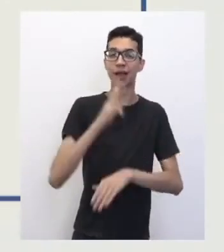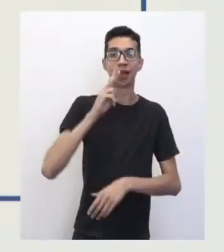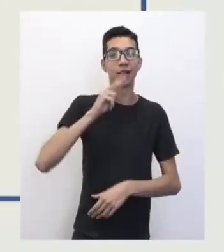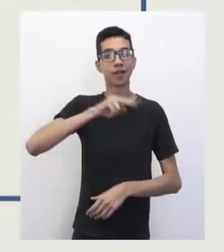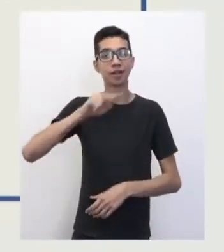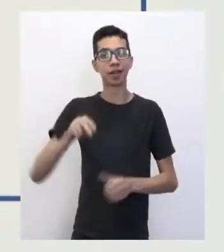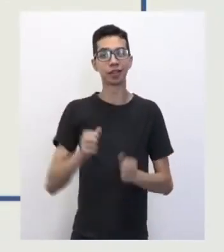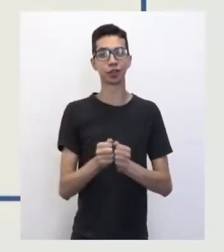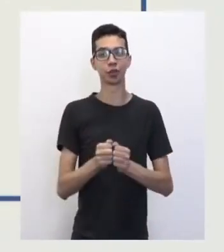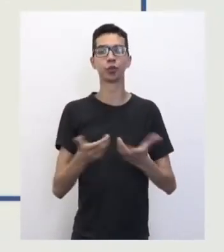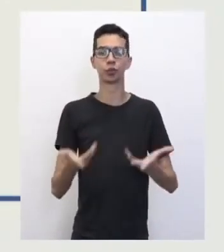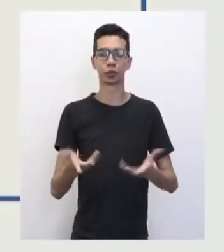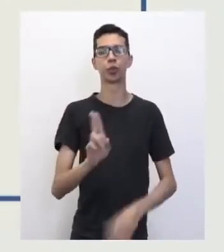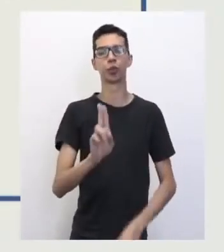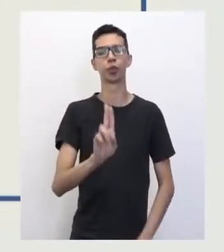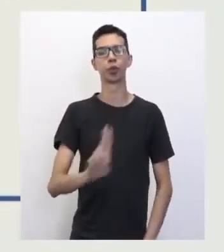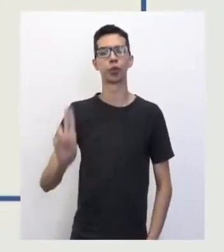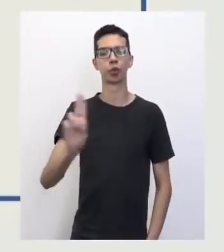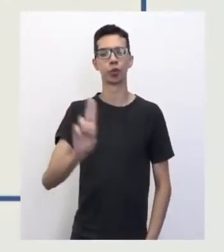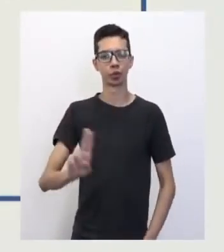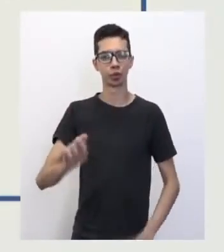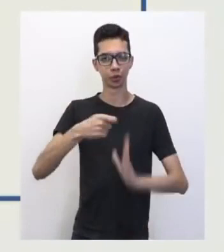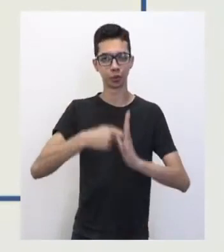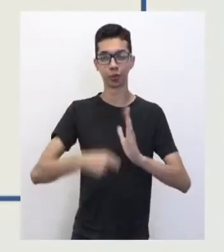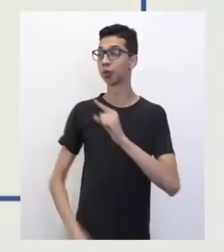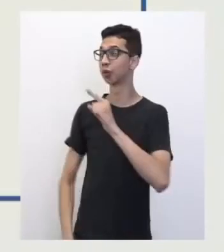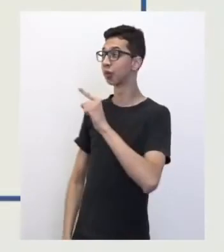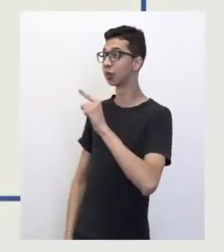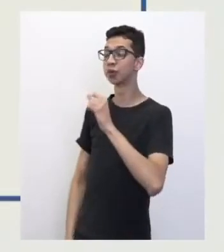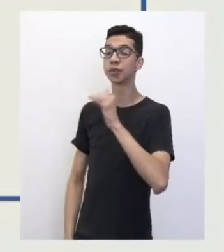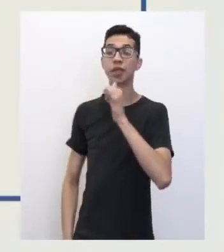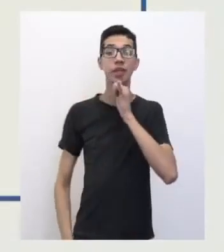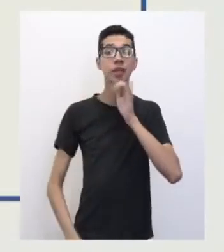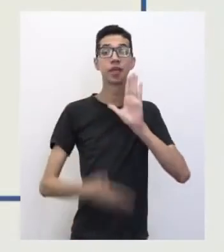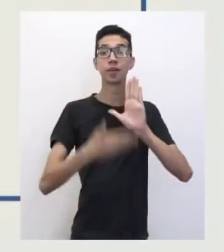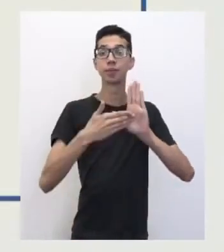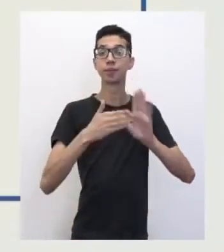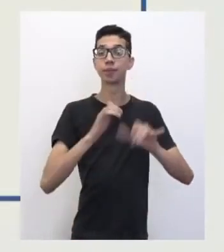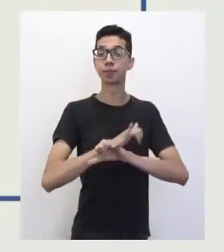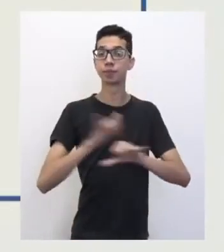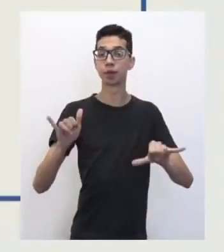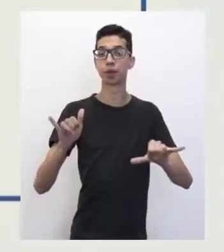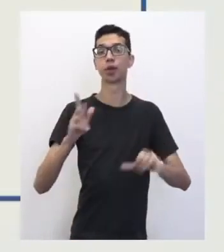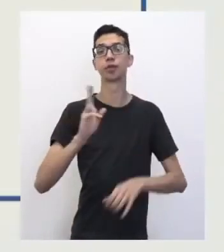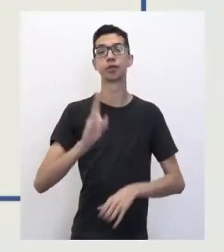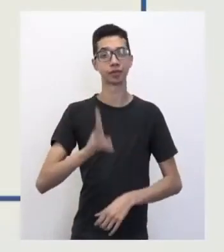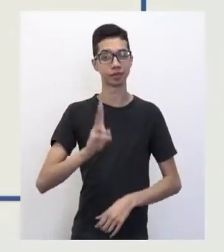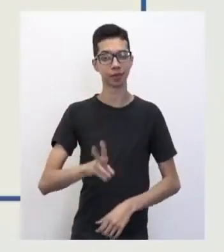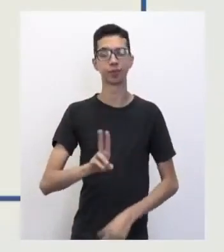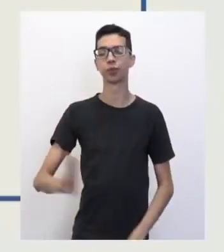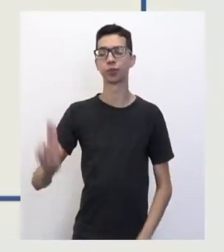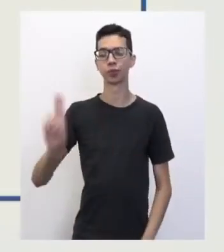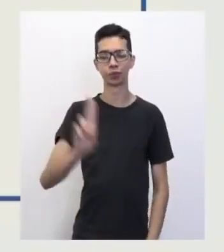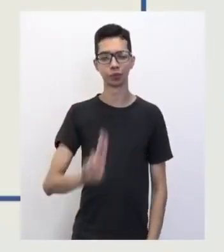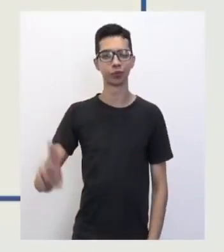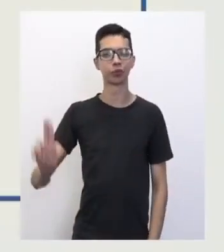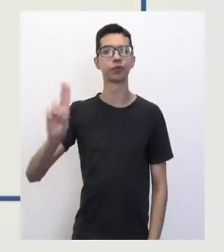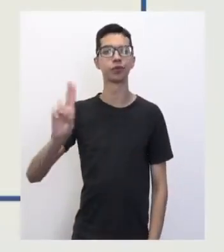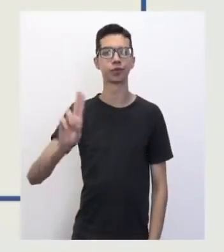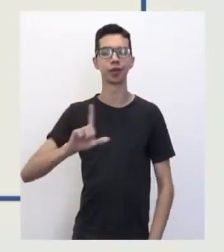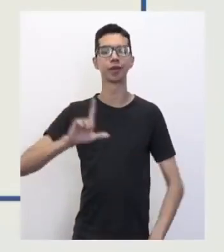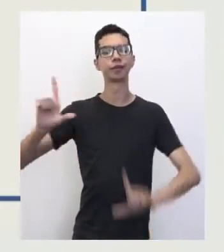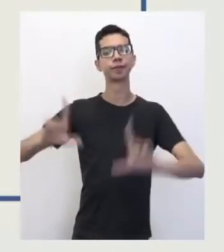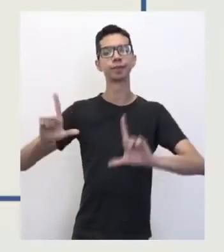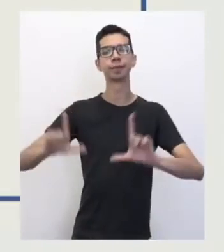usado, inclusive, pessoal, em anúncios publicitários, isso é muito comum, né, em propagandas